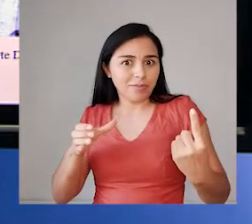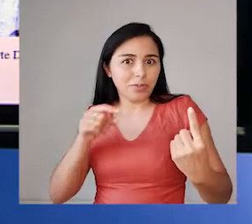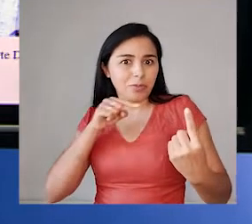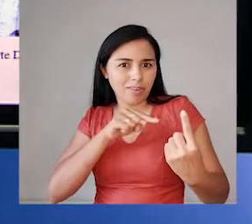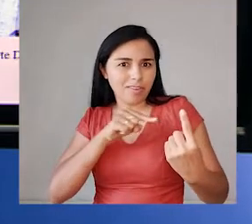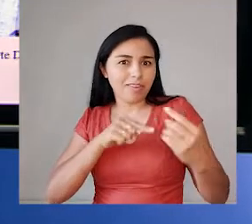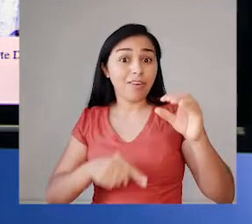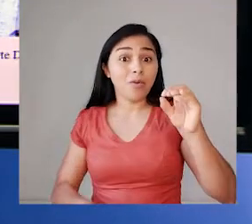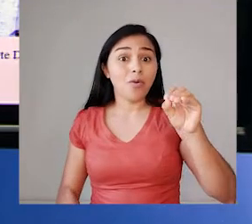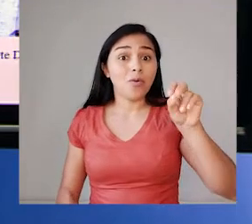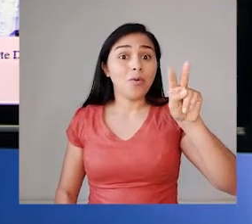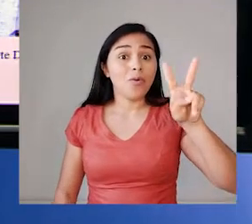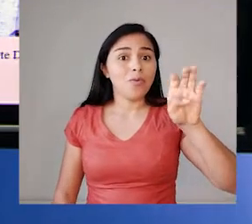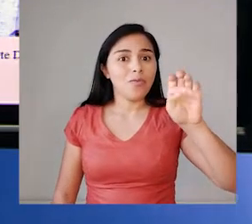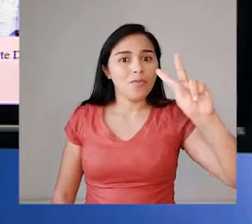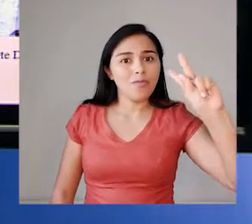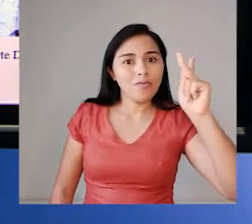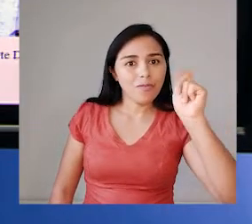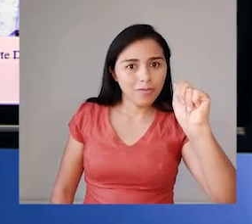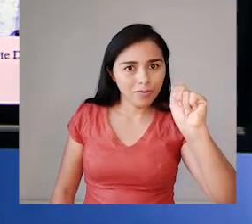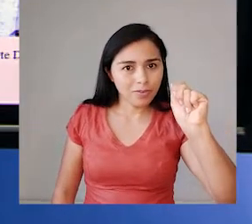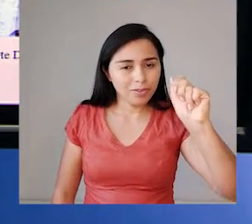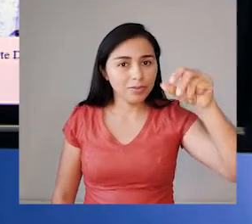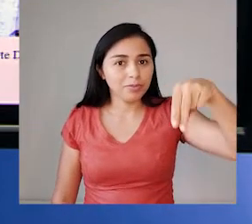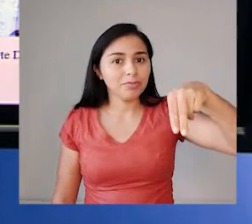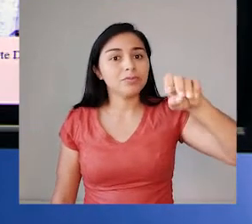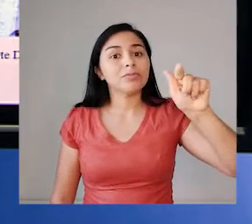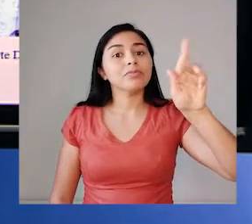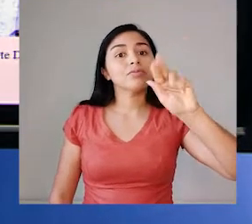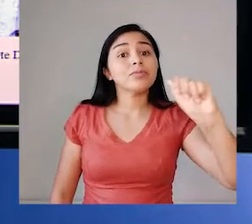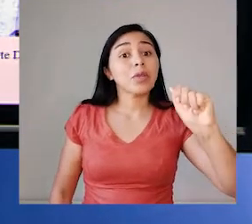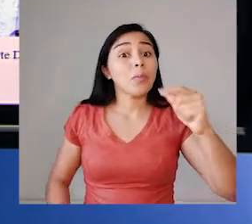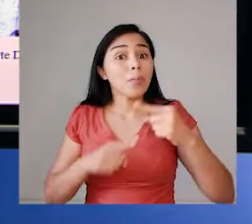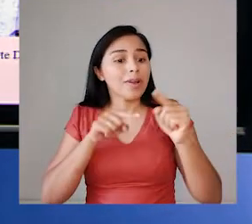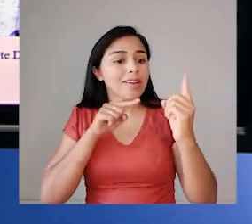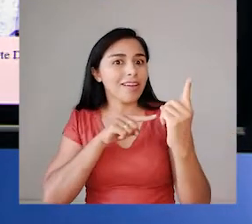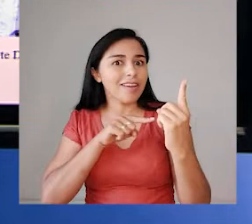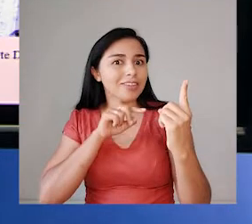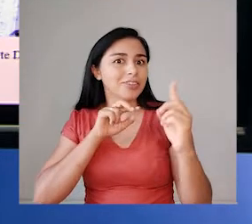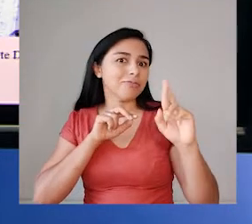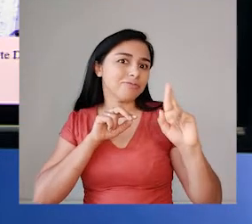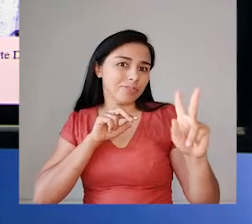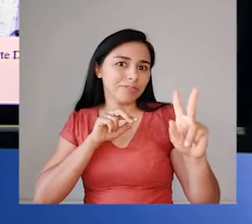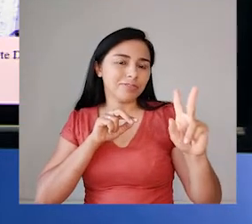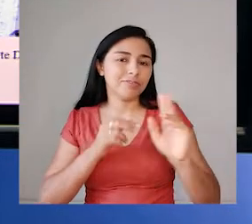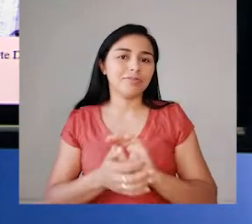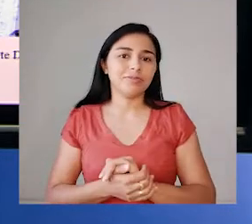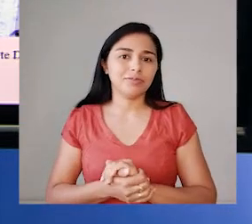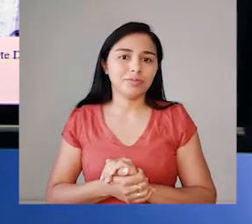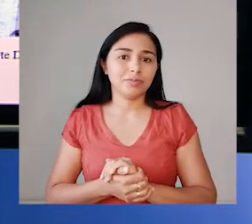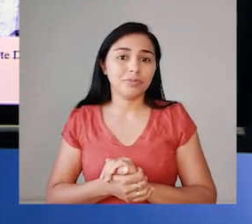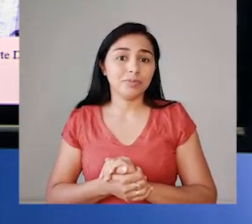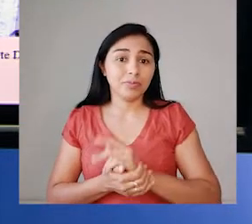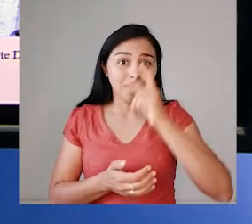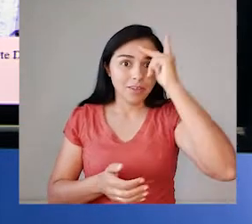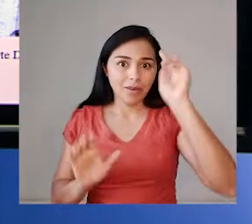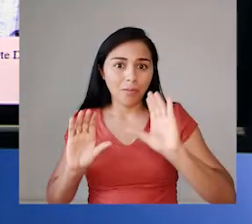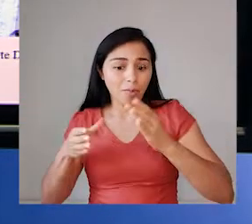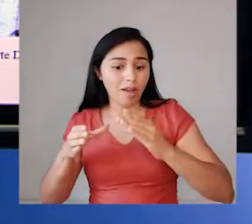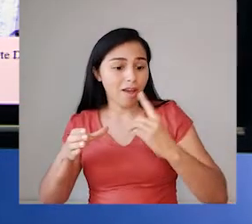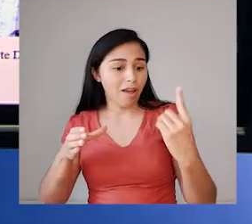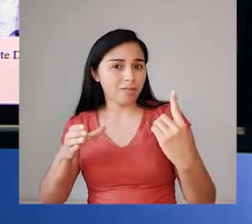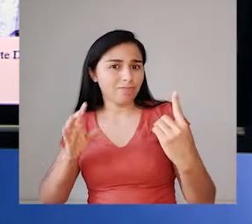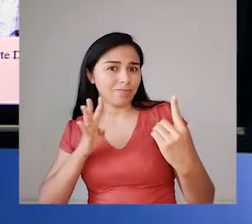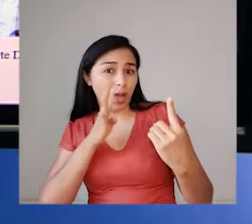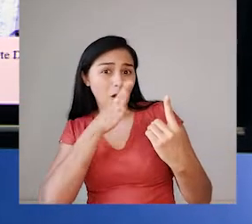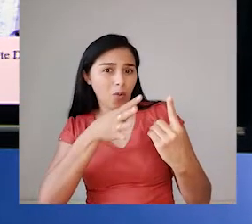bom, inclusive para manter essa ordem pré-estabelecida, é que todos obedeçam